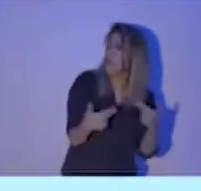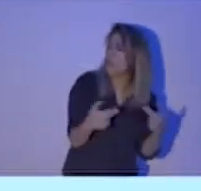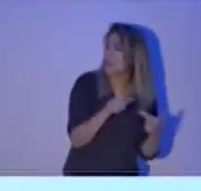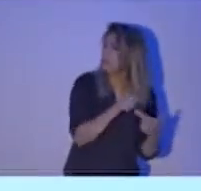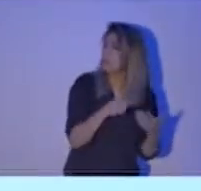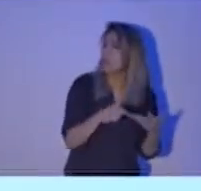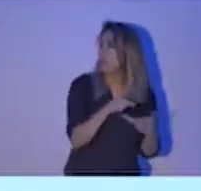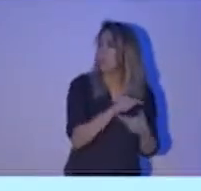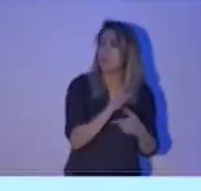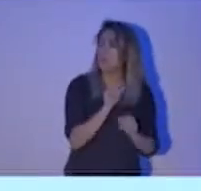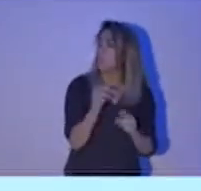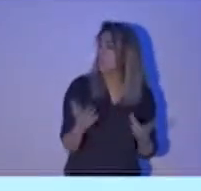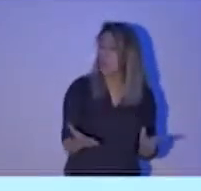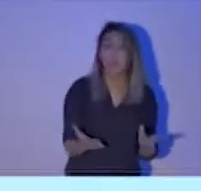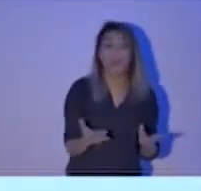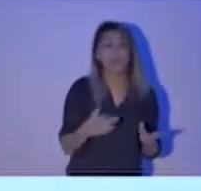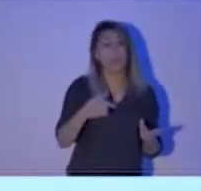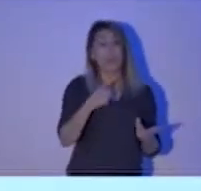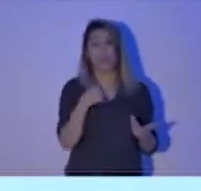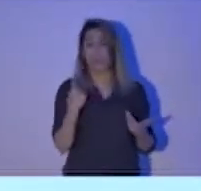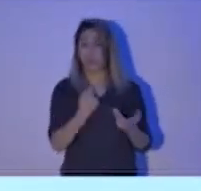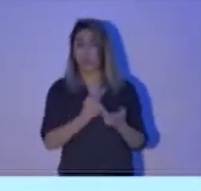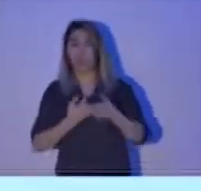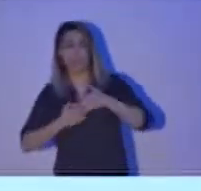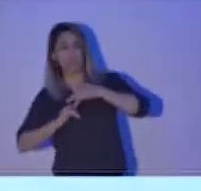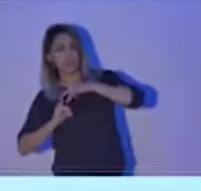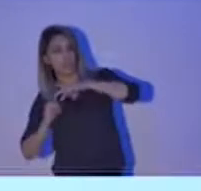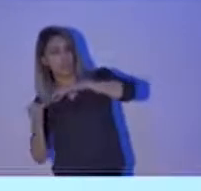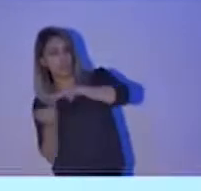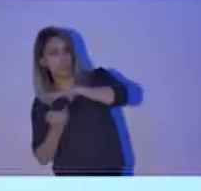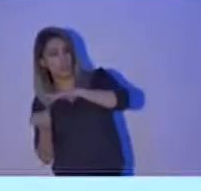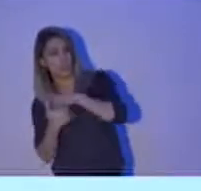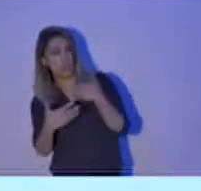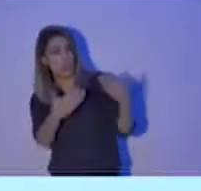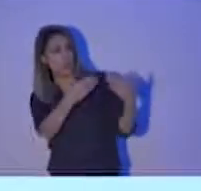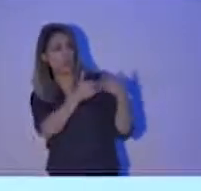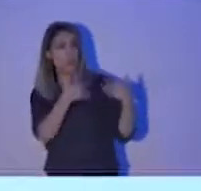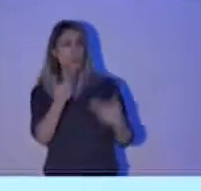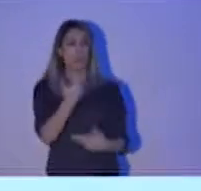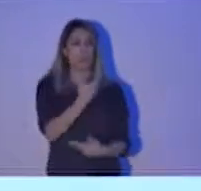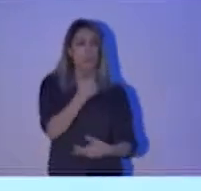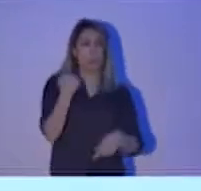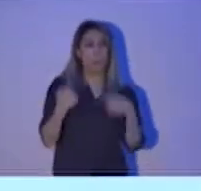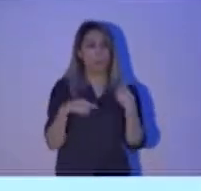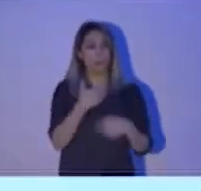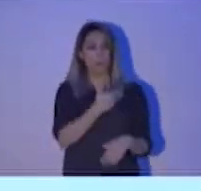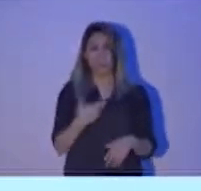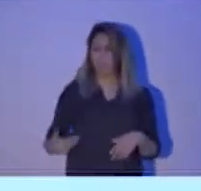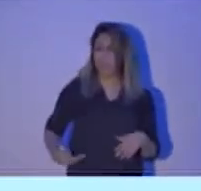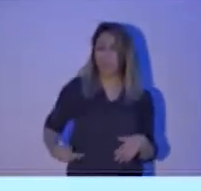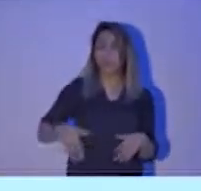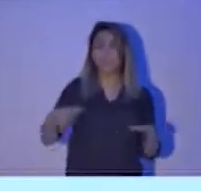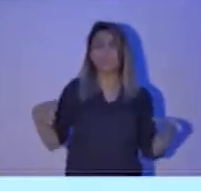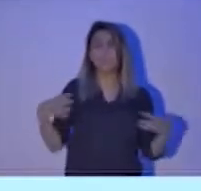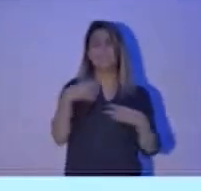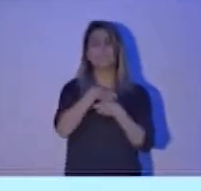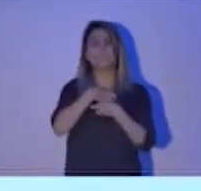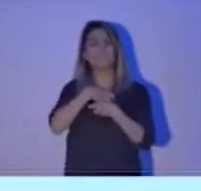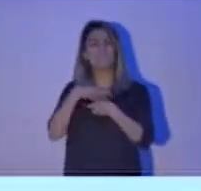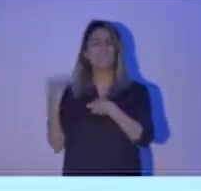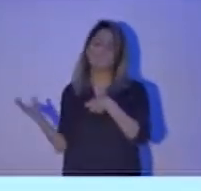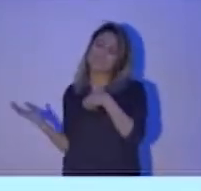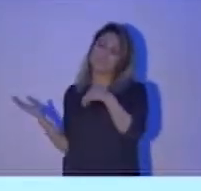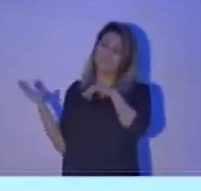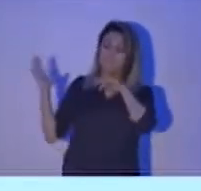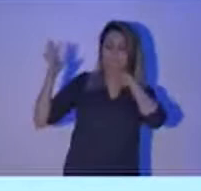enquanto instituições responsáveis pela política pública, esse é o sentimento que nos une nesse espaço, que